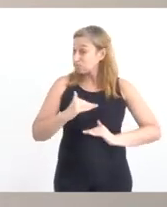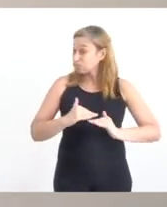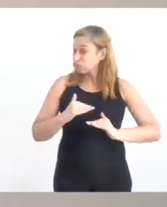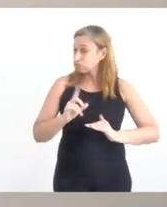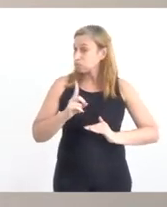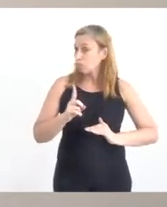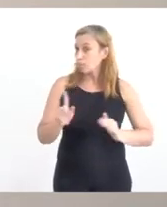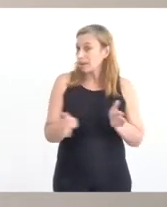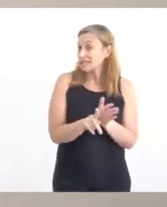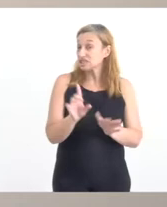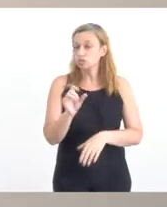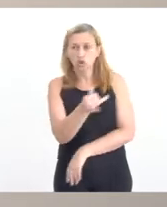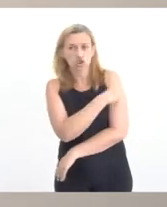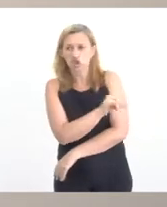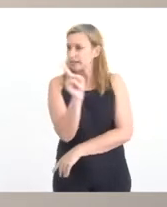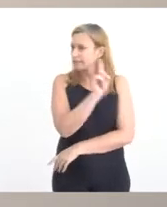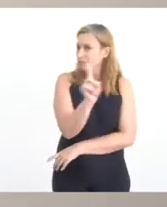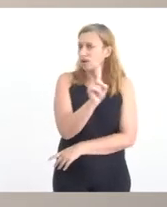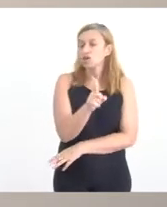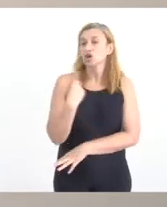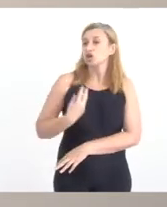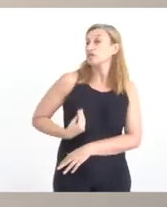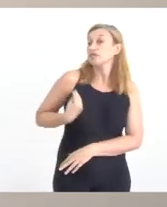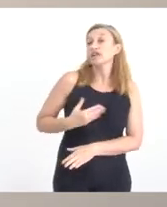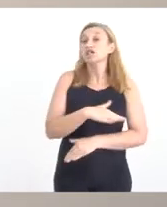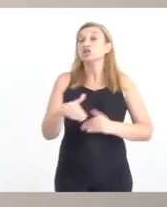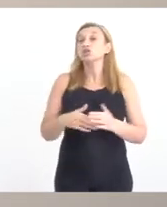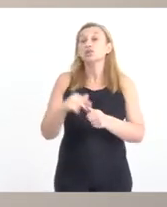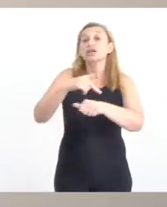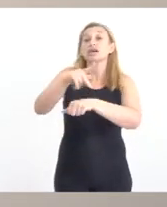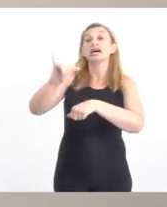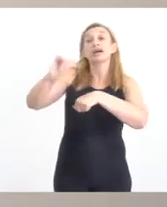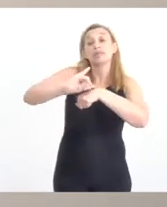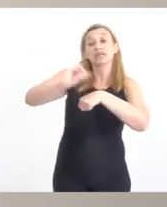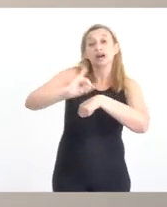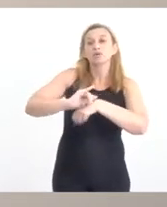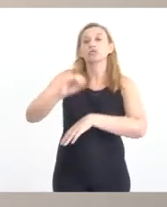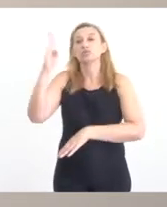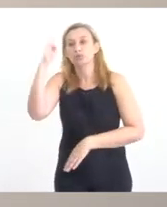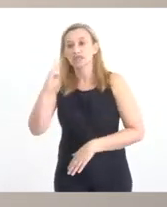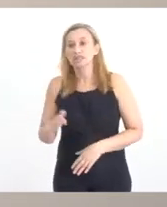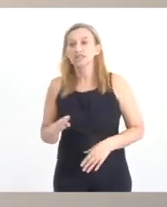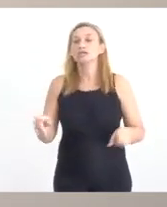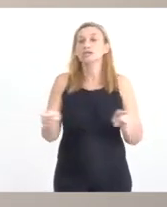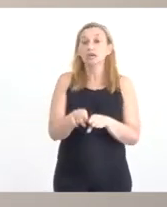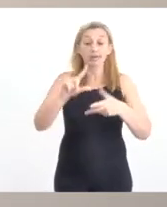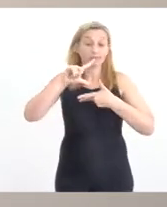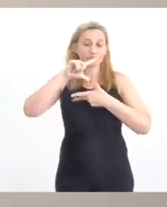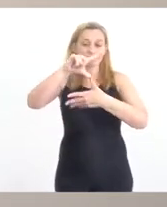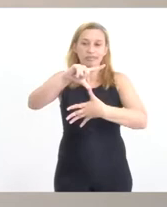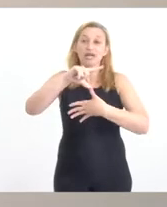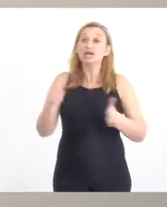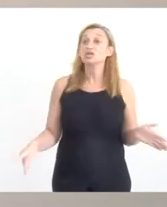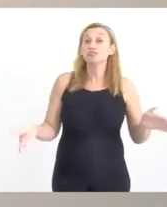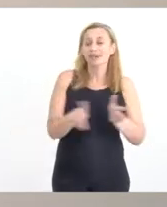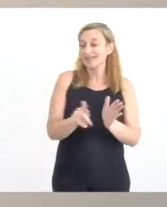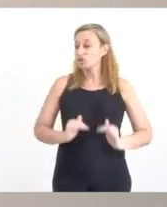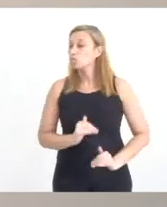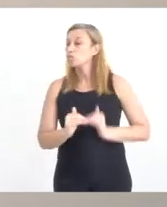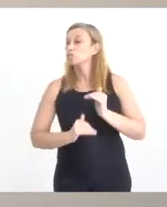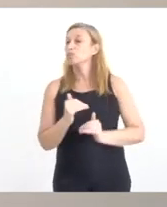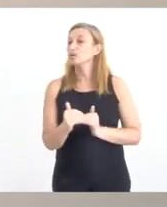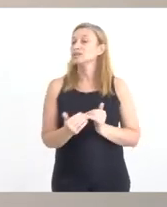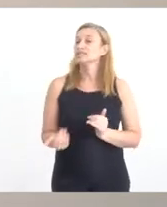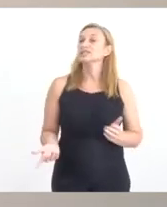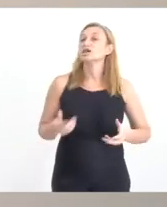não é exclusivo do Rio de Janeiro que nós estamos vivendo todas as capitais do Brasil e na América Latina porque isso faz parte de um processo